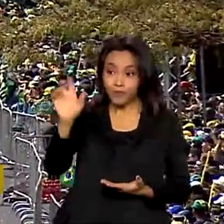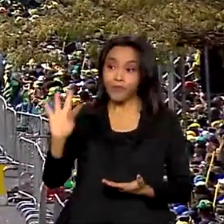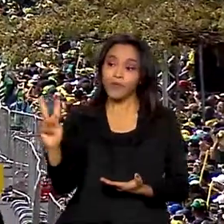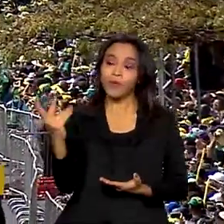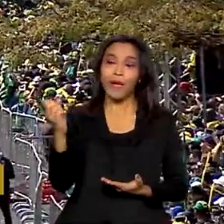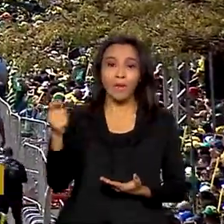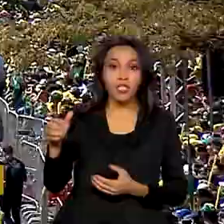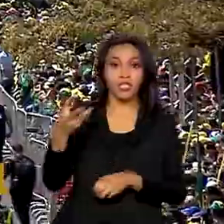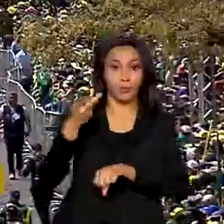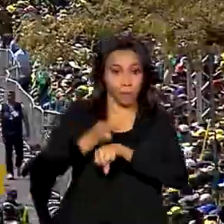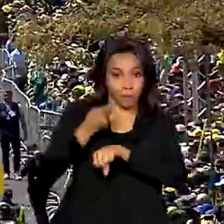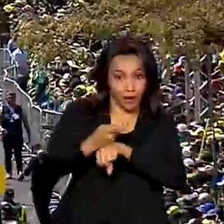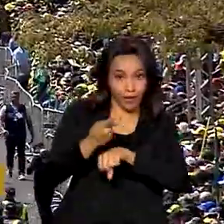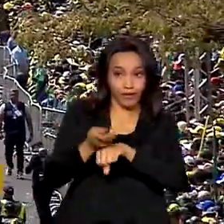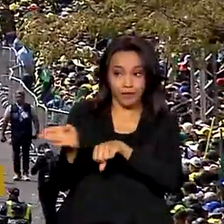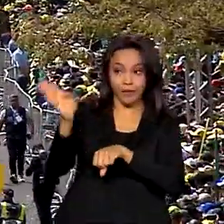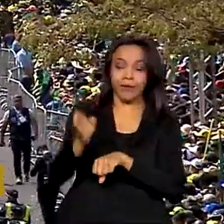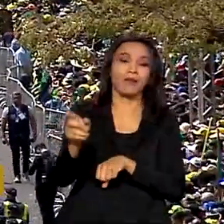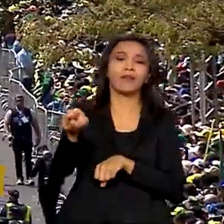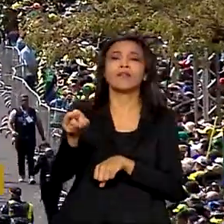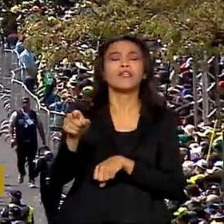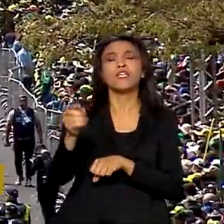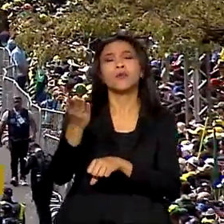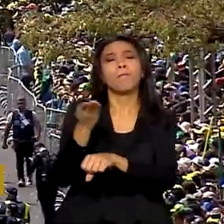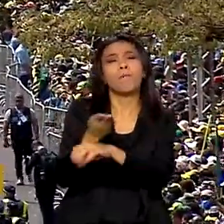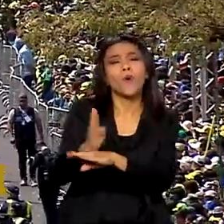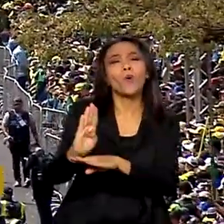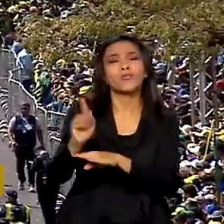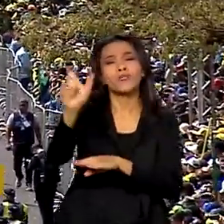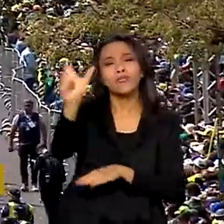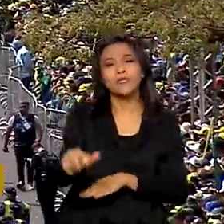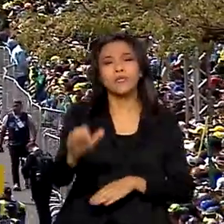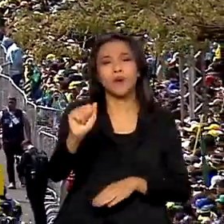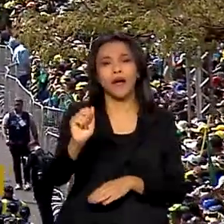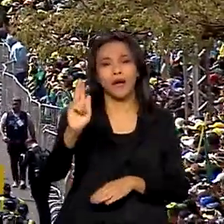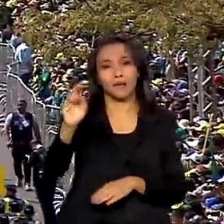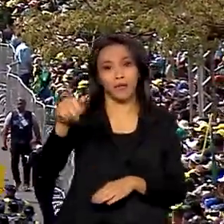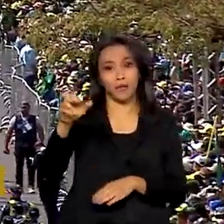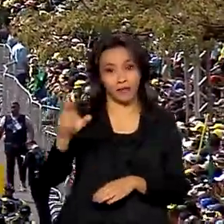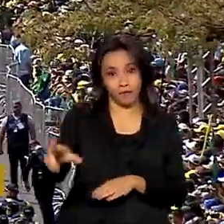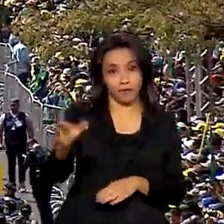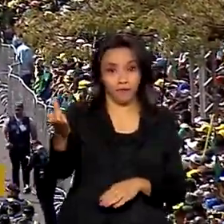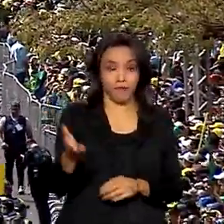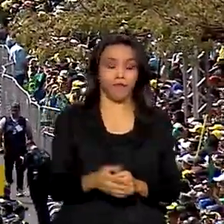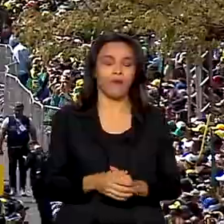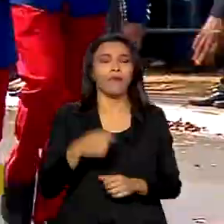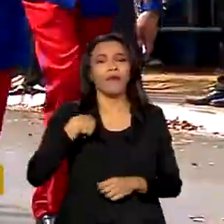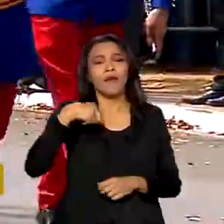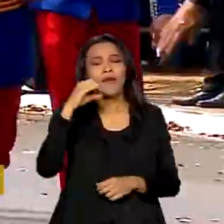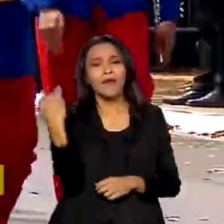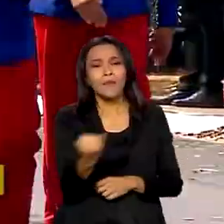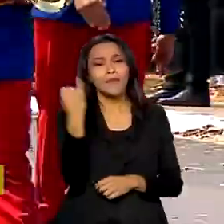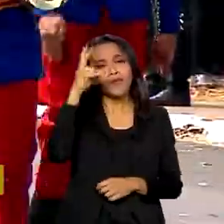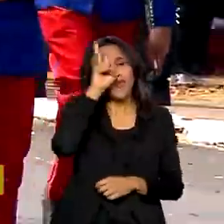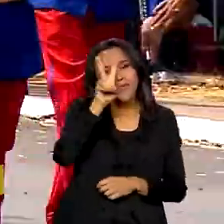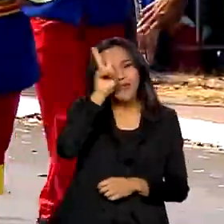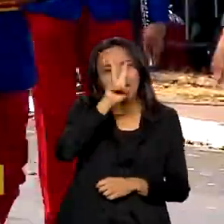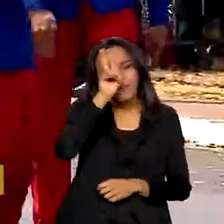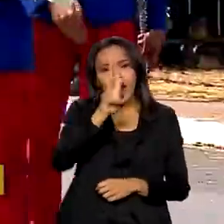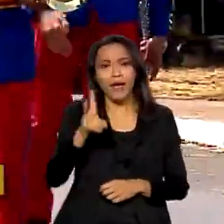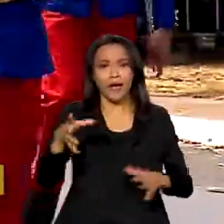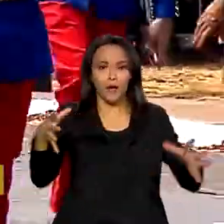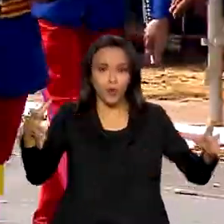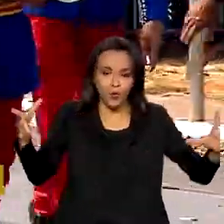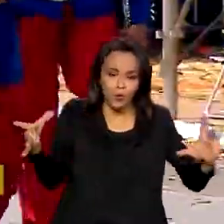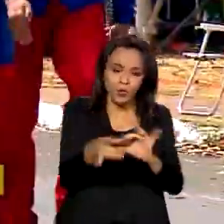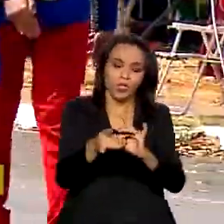de prata da Beatriz e a de bronze com o Abner. E é bom lembrar também a importância das Forças Armadas na integridade